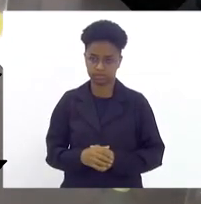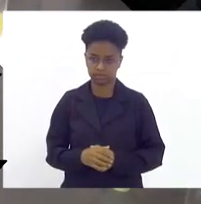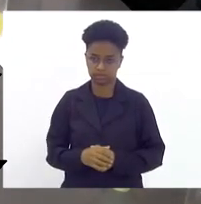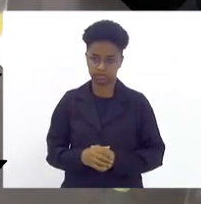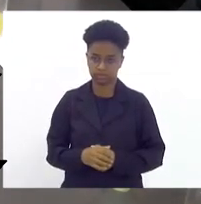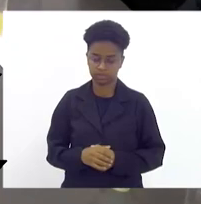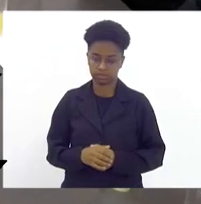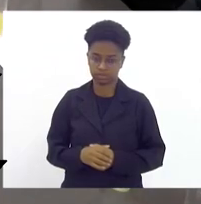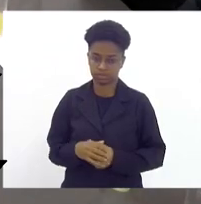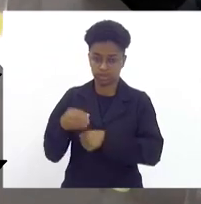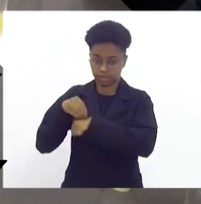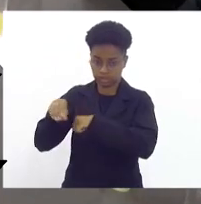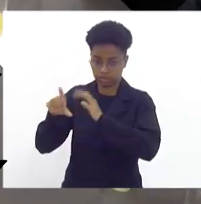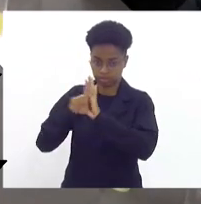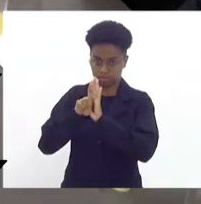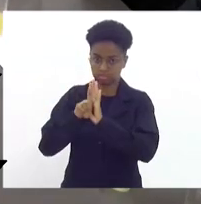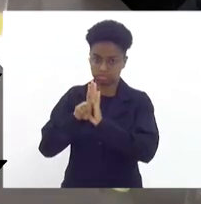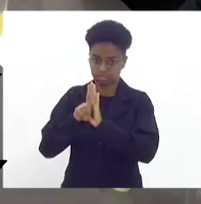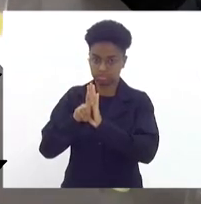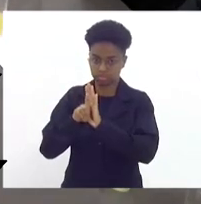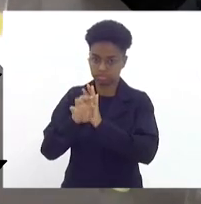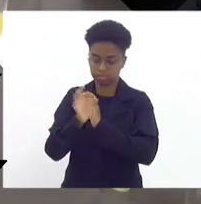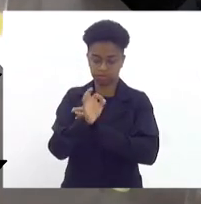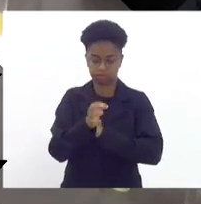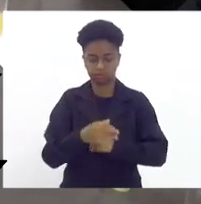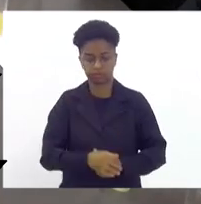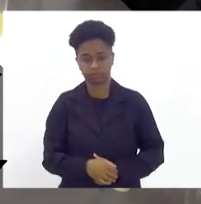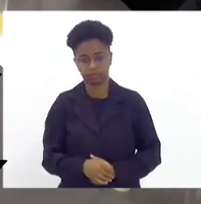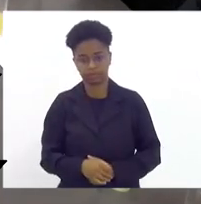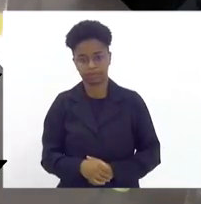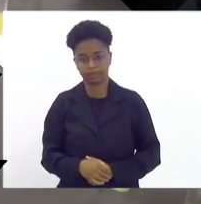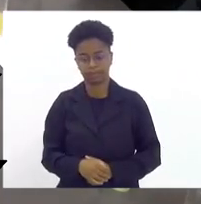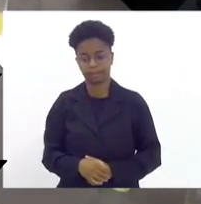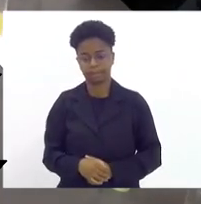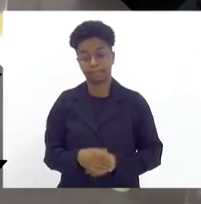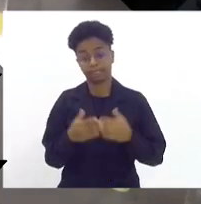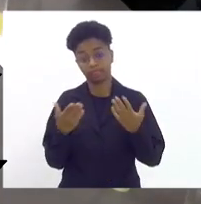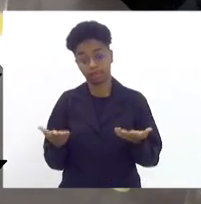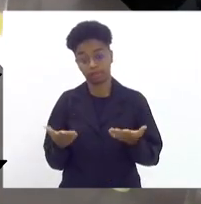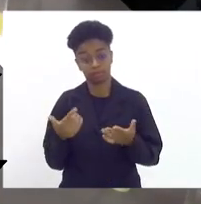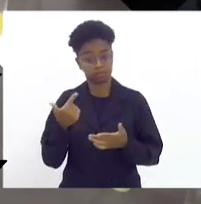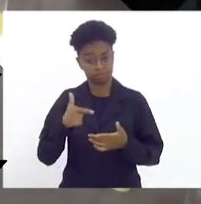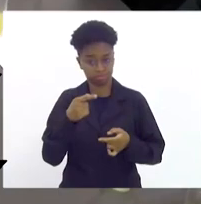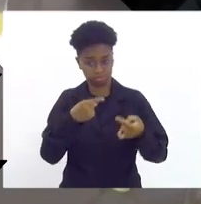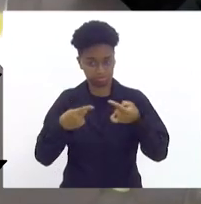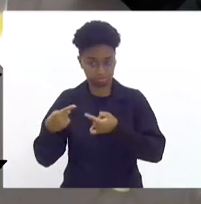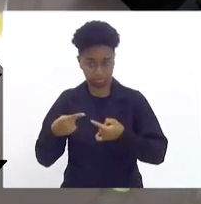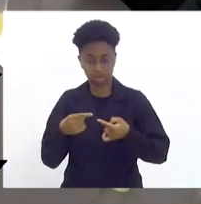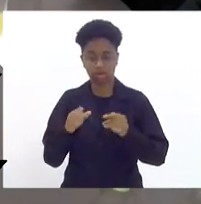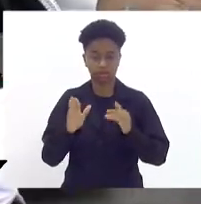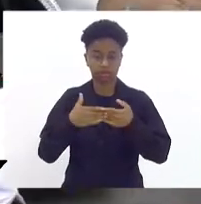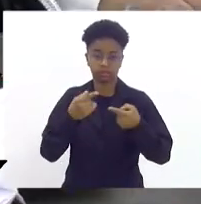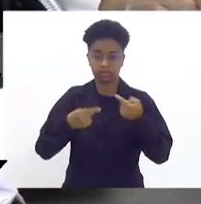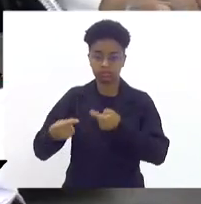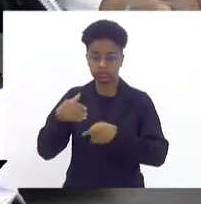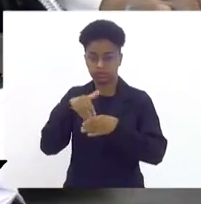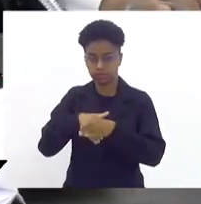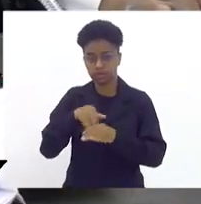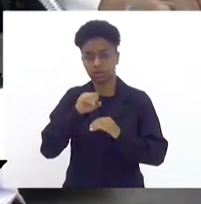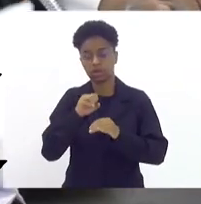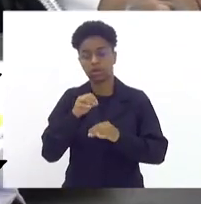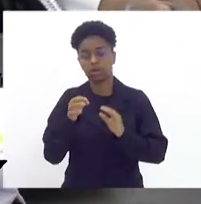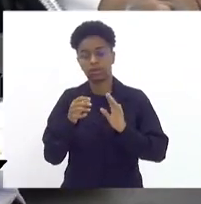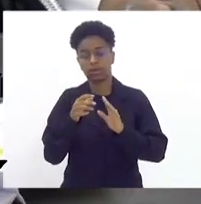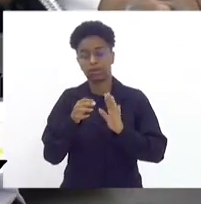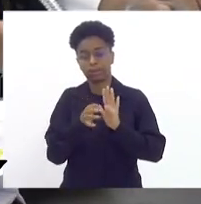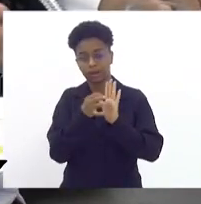Indicação legislativa. Legislativa. Perfeito. Então, não havendo mais quem queira discutir, encerrada a discussão, em votação, parecer